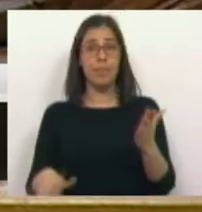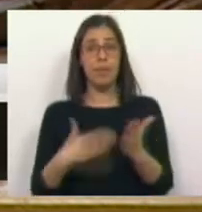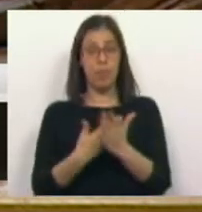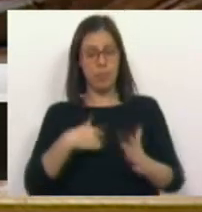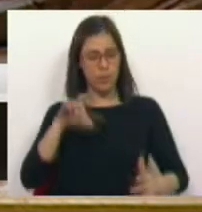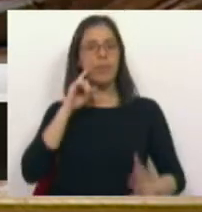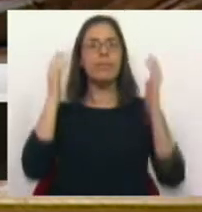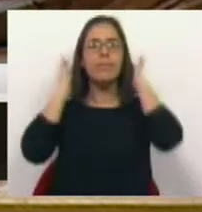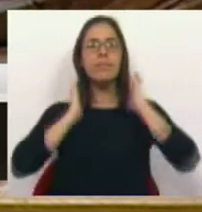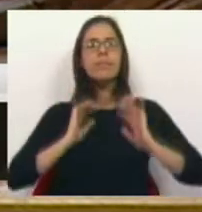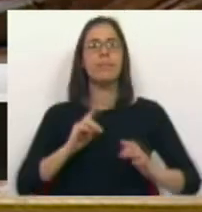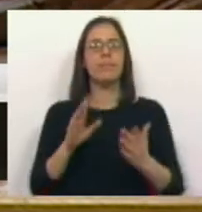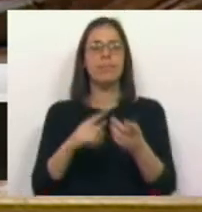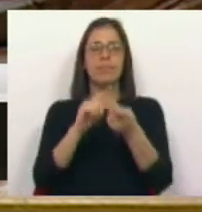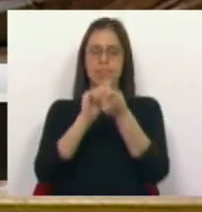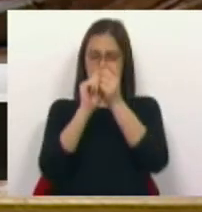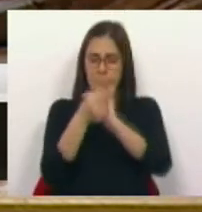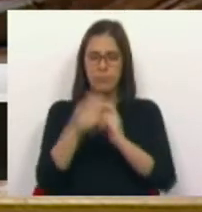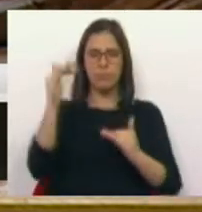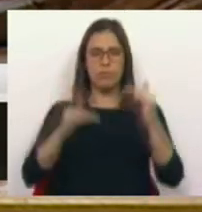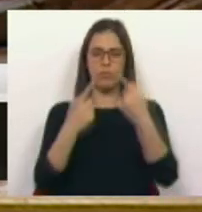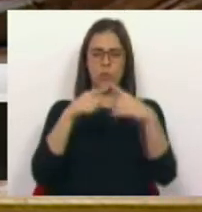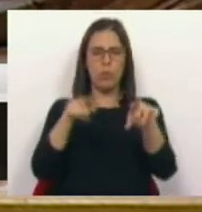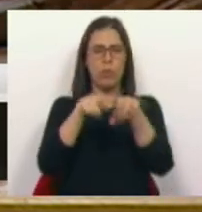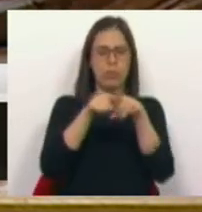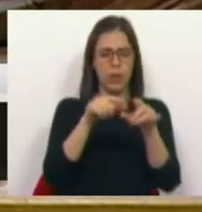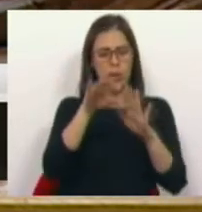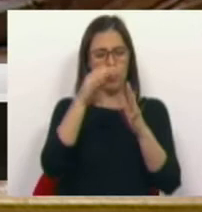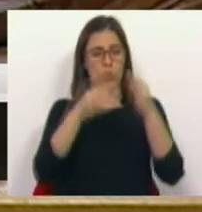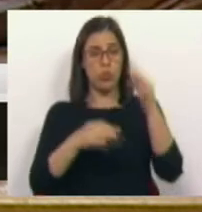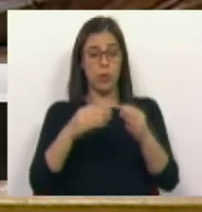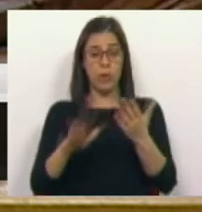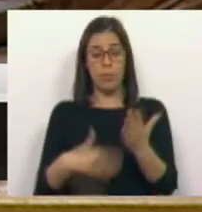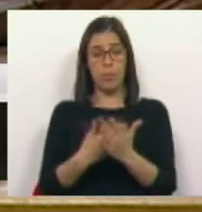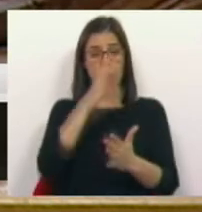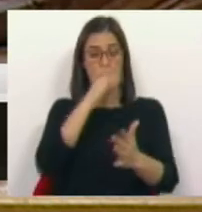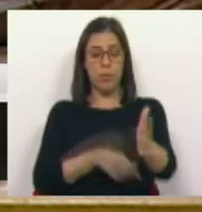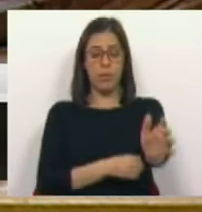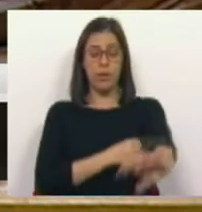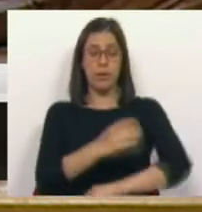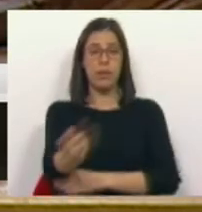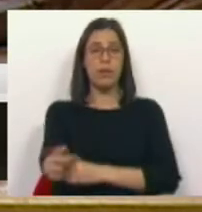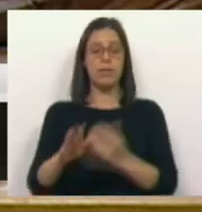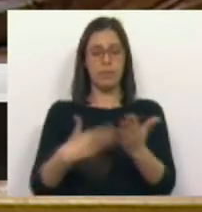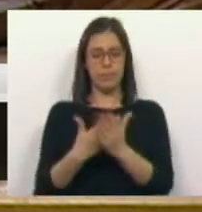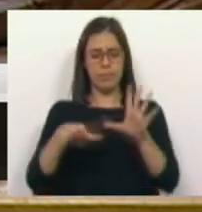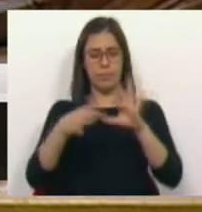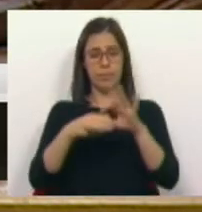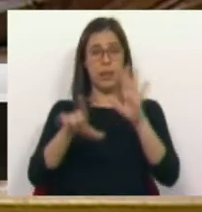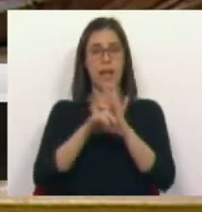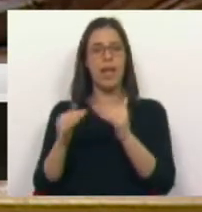que defendemos visam, pelo contrário, corrigir o enviesamento político e jurídico da proposta do Governo. Por isso, se propõe um enquadramento